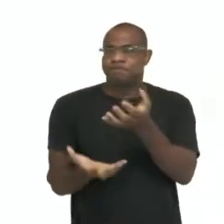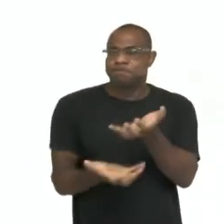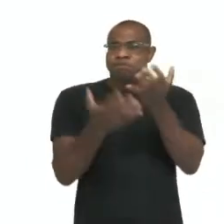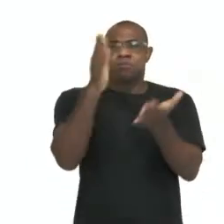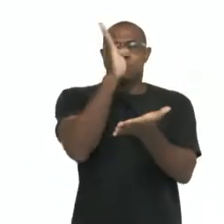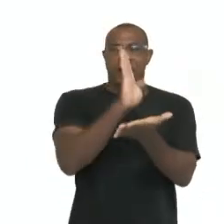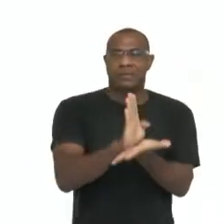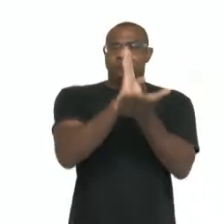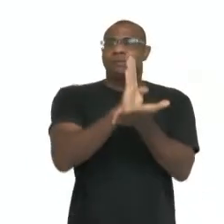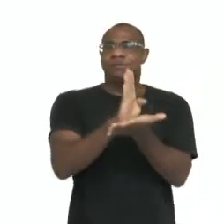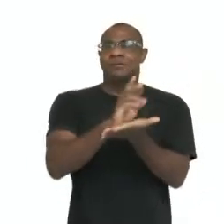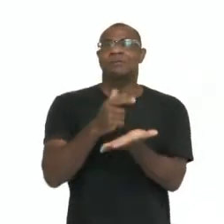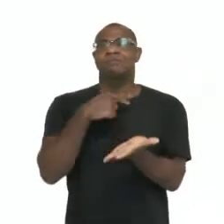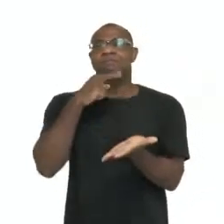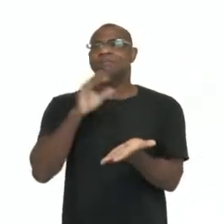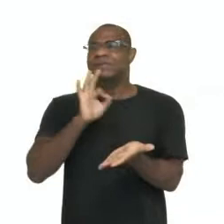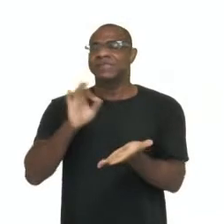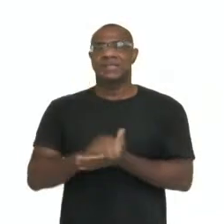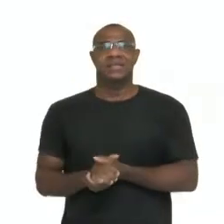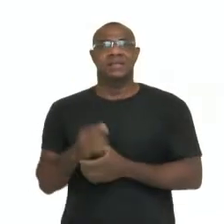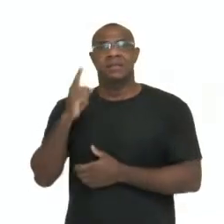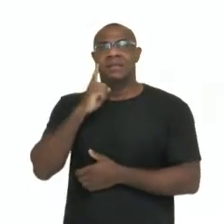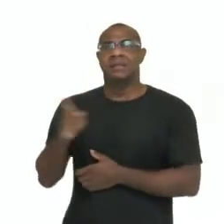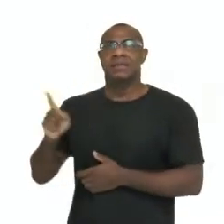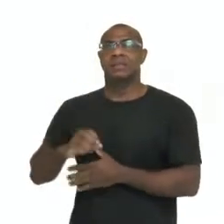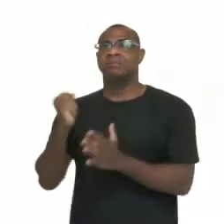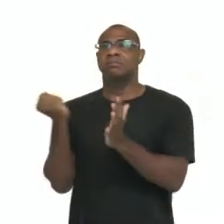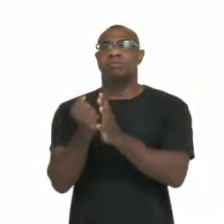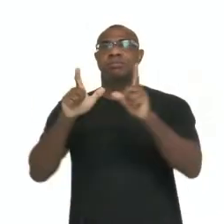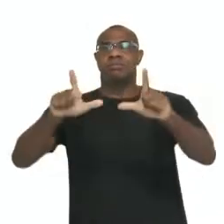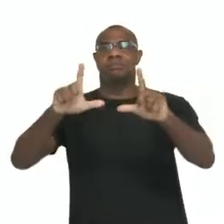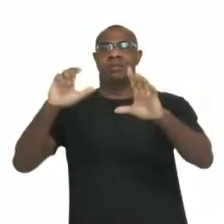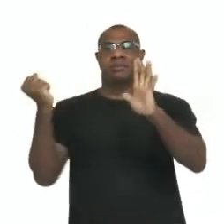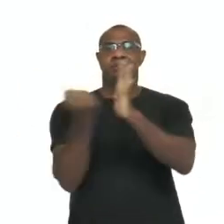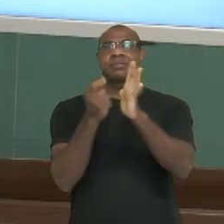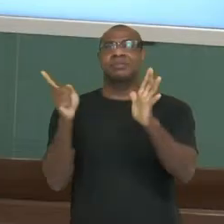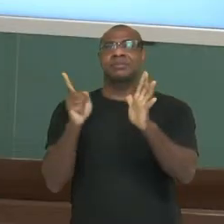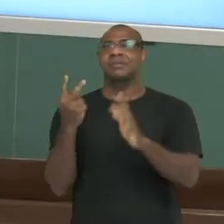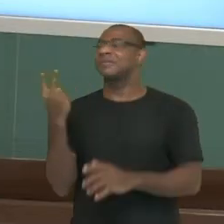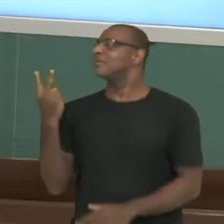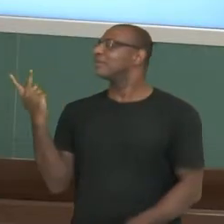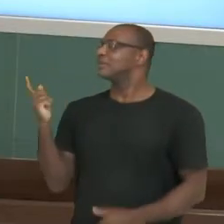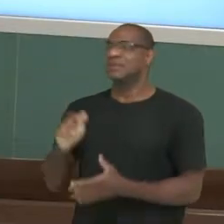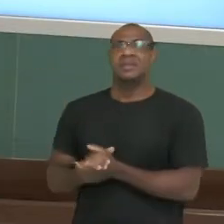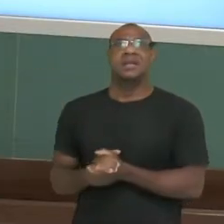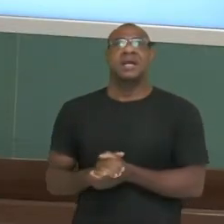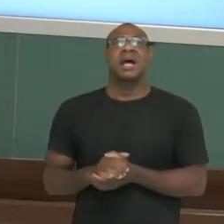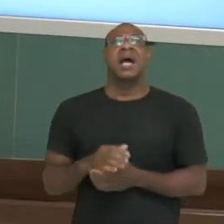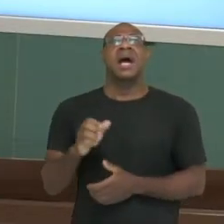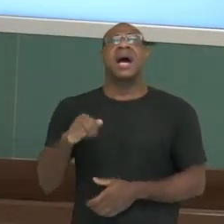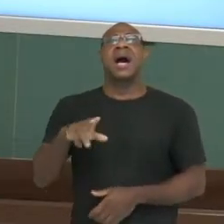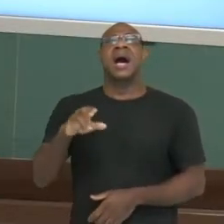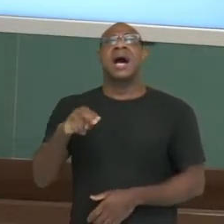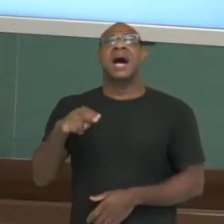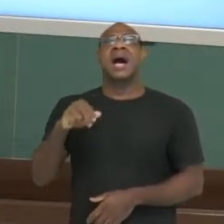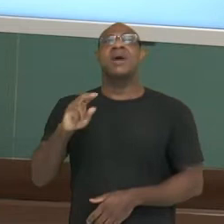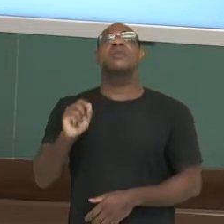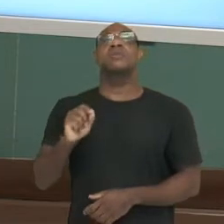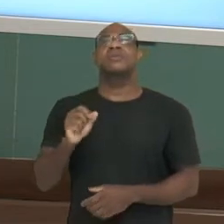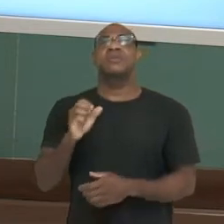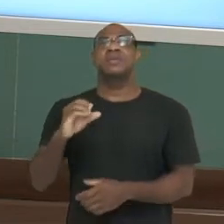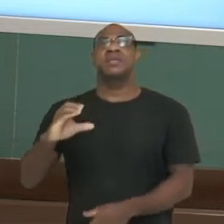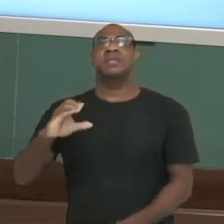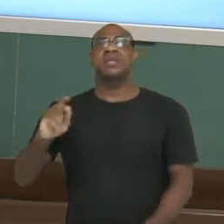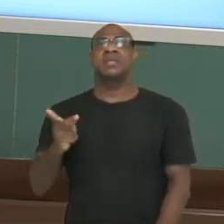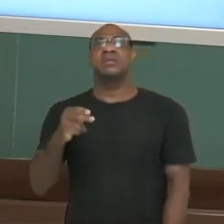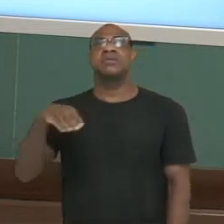slogans, eles foram muito usados durante os chamados anos de chumbo do regime militar. Você sabe por quê? Percebeu aqui uma ideia